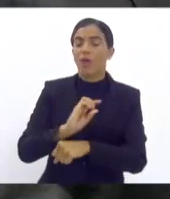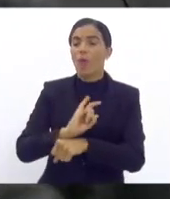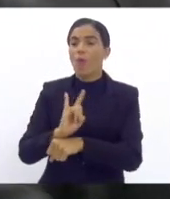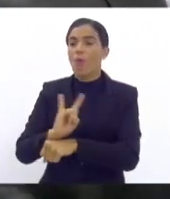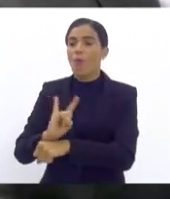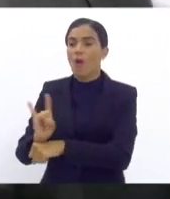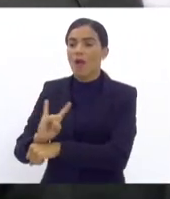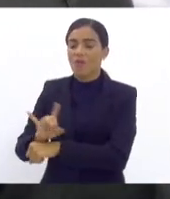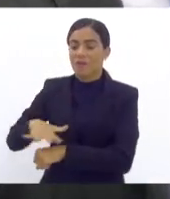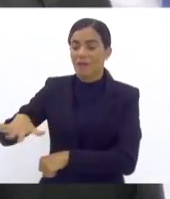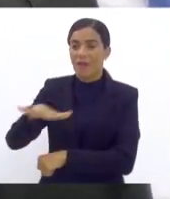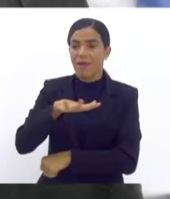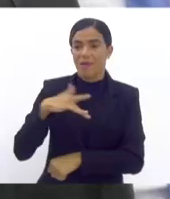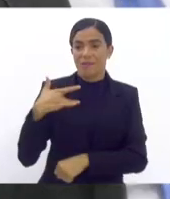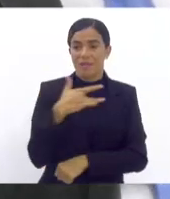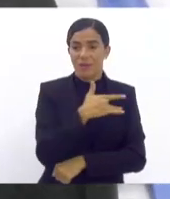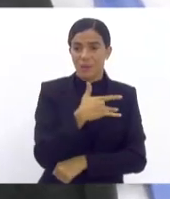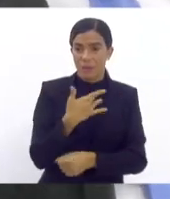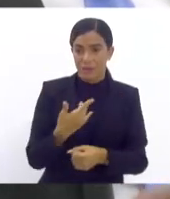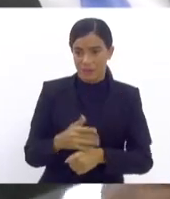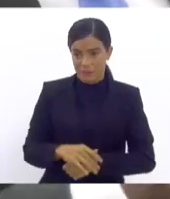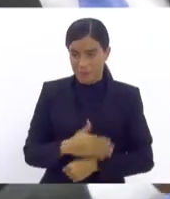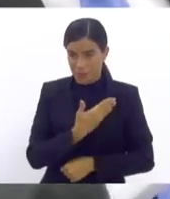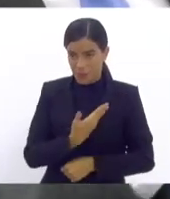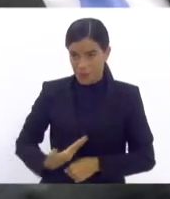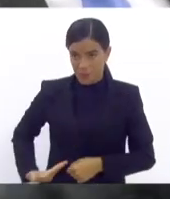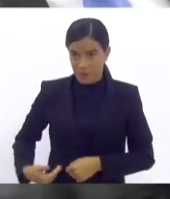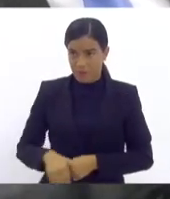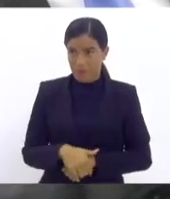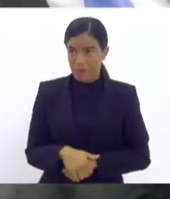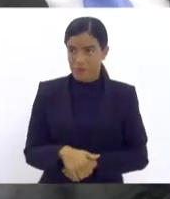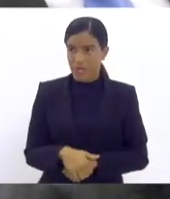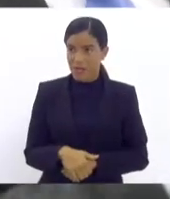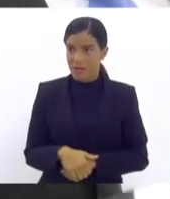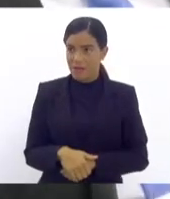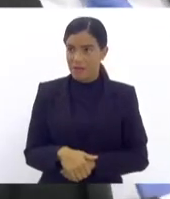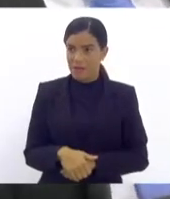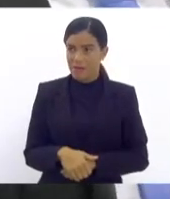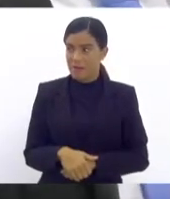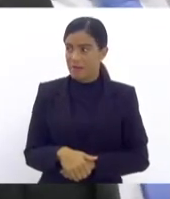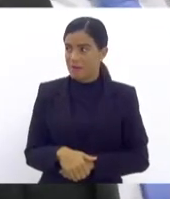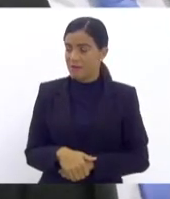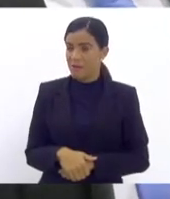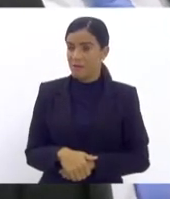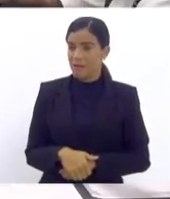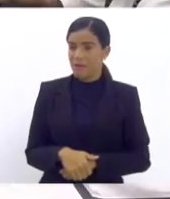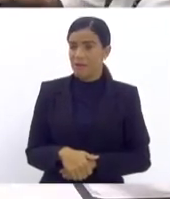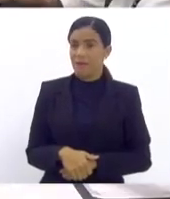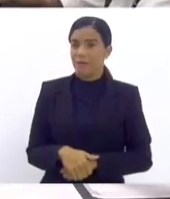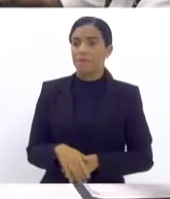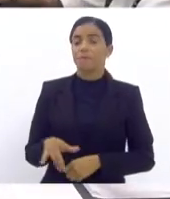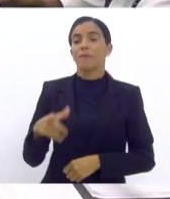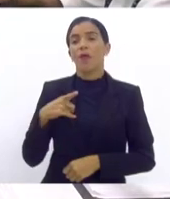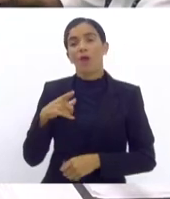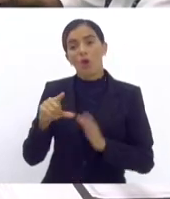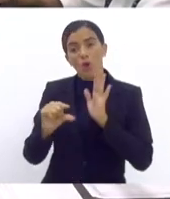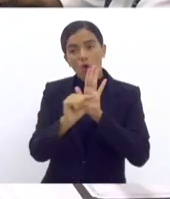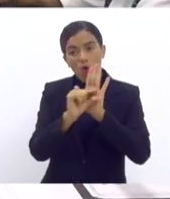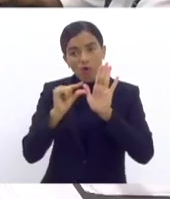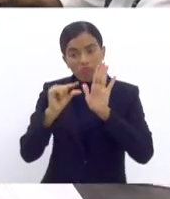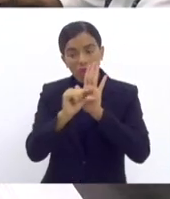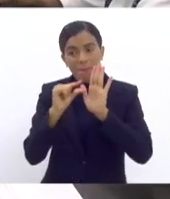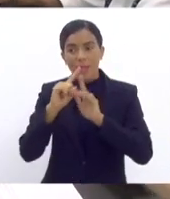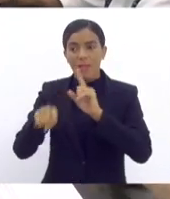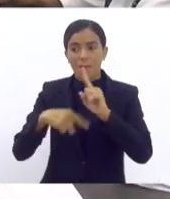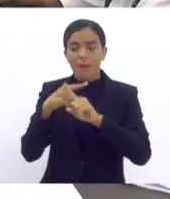redes de saúde pública estaduais do Rio de Janeiro. Deputado doutor Serginho. Parecer pela condicionalidade com emendas, transformando